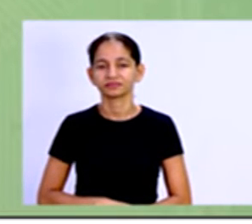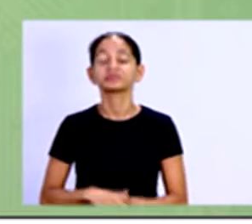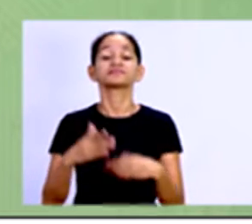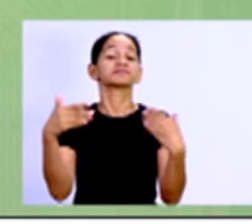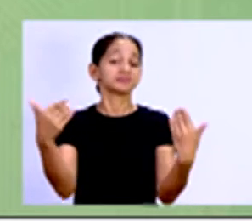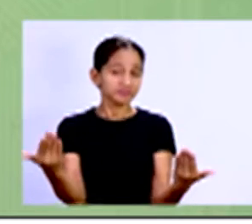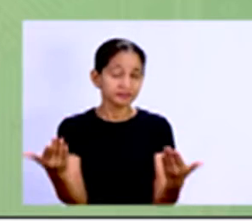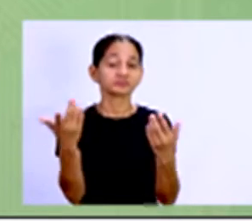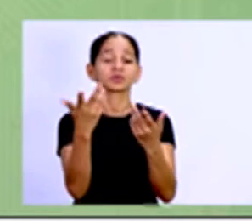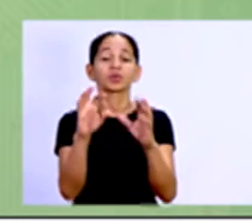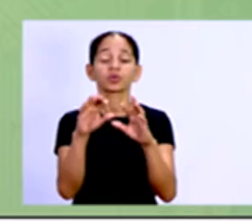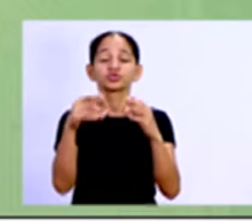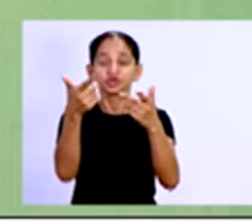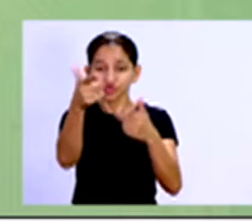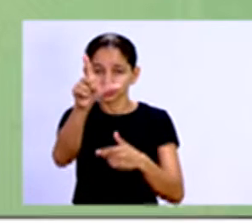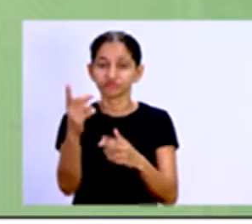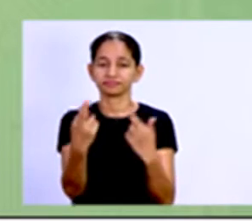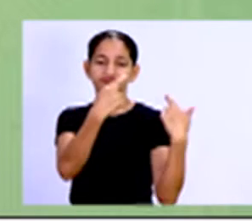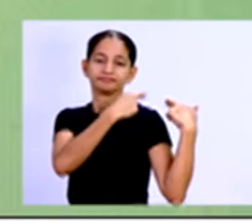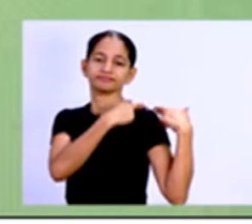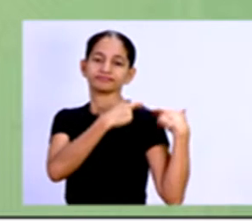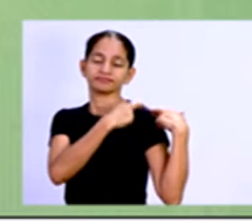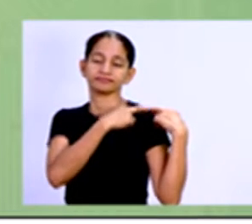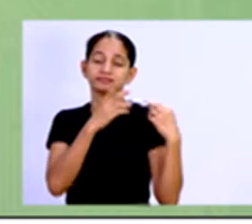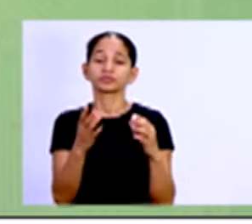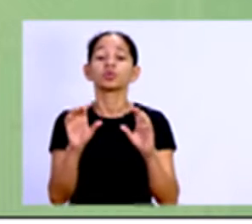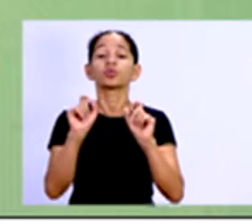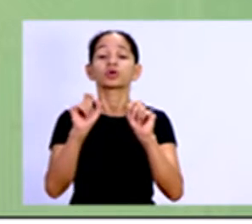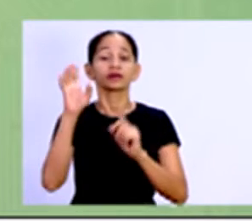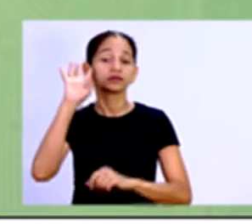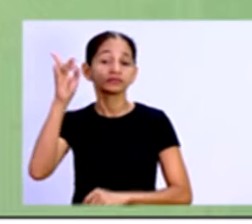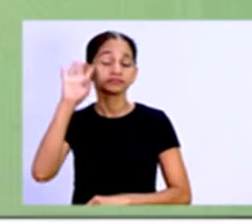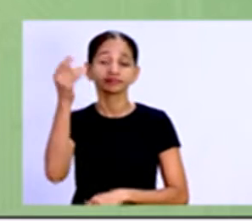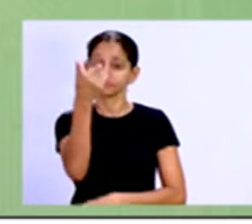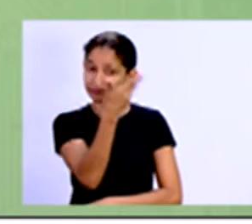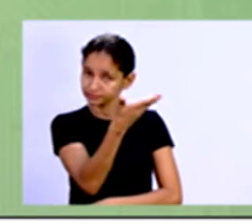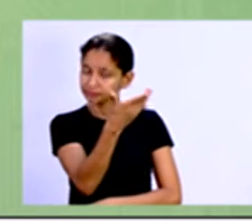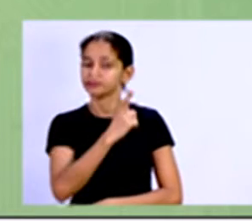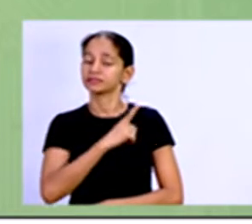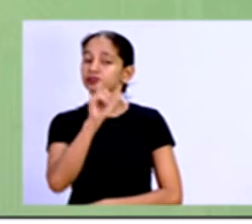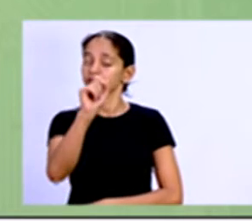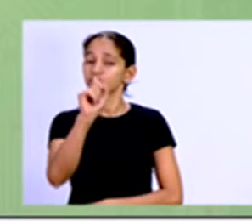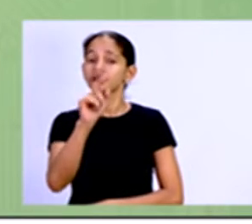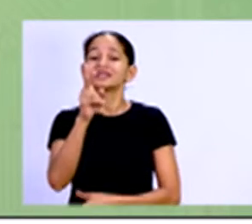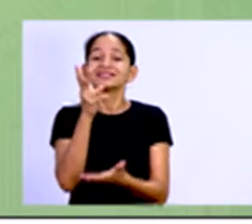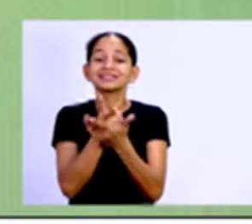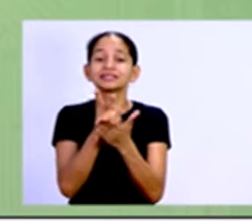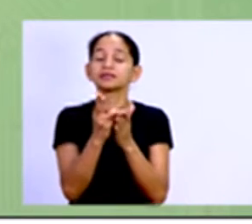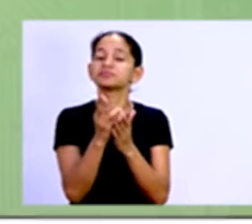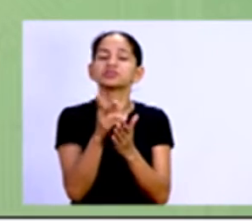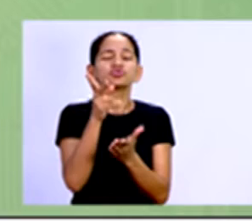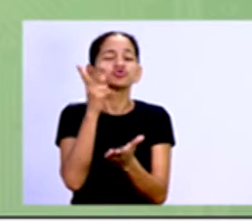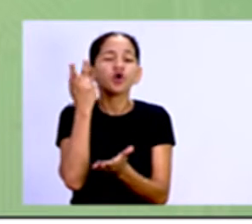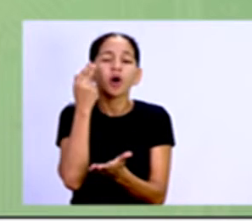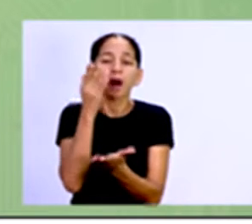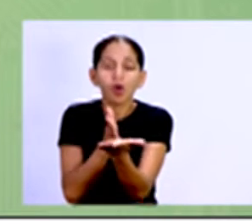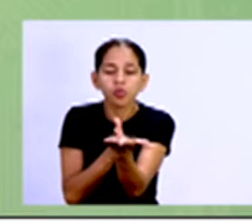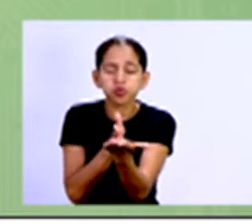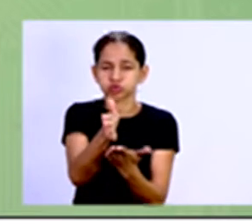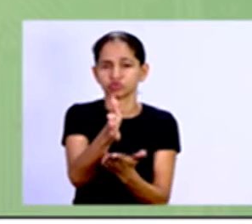Então, papel social, de novo, a gente volta ao Chinó, ele vai falar para a gente assim, papel social é o padrão de comportamento